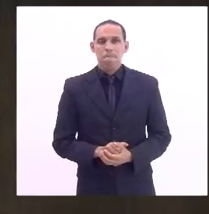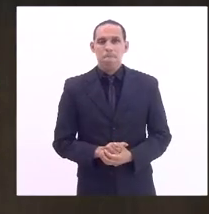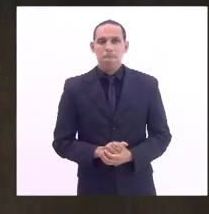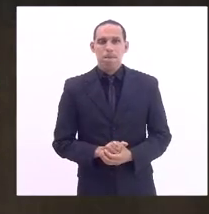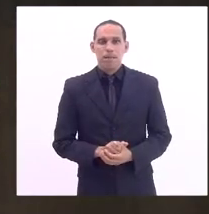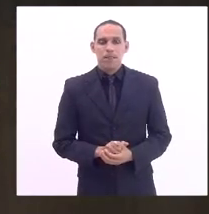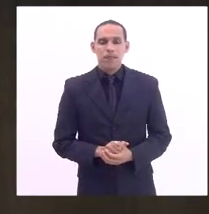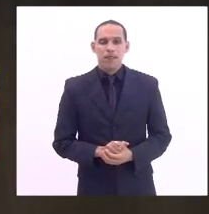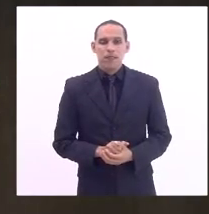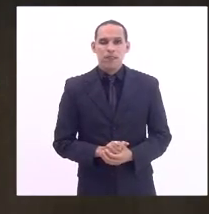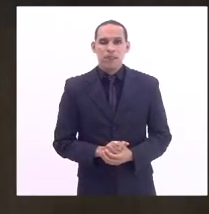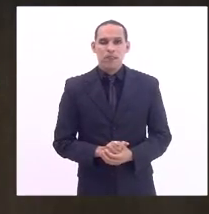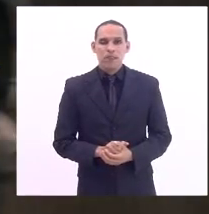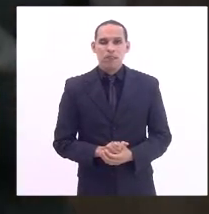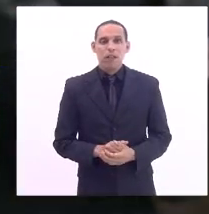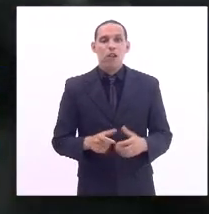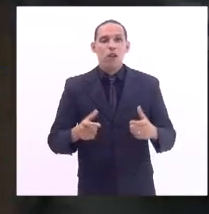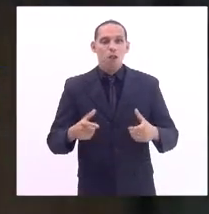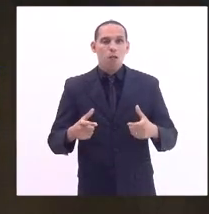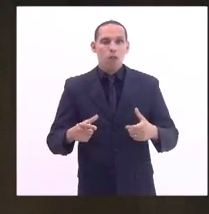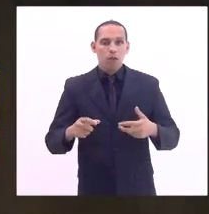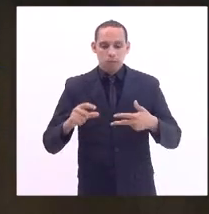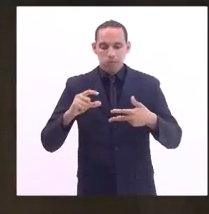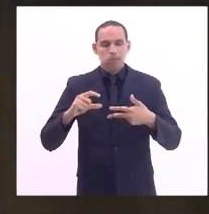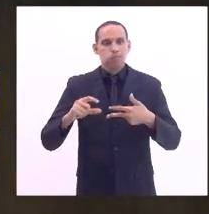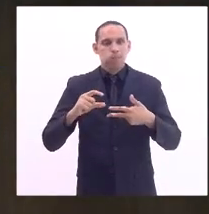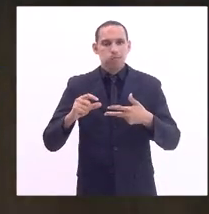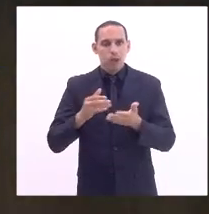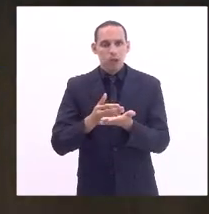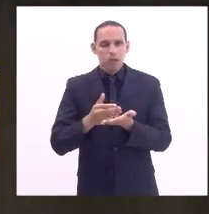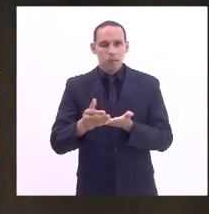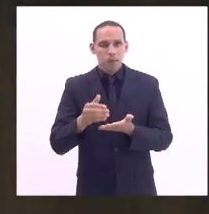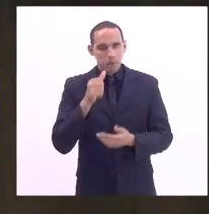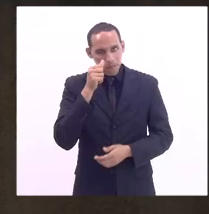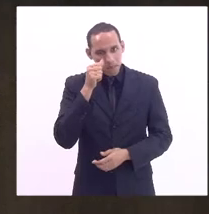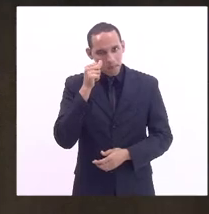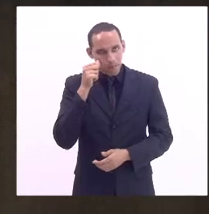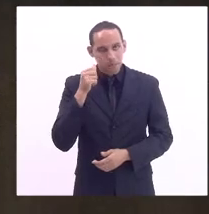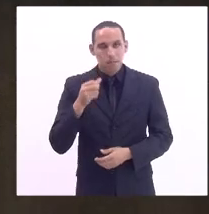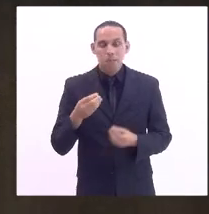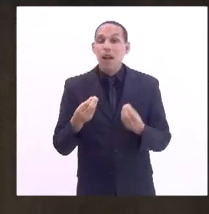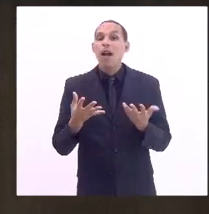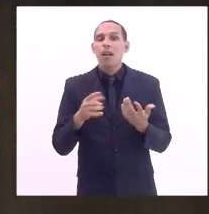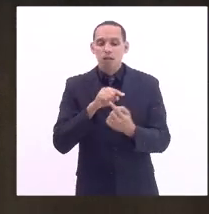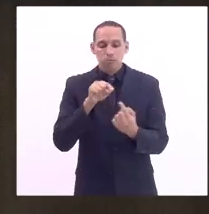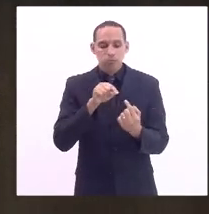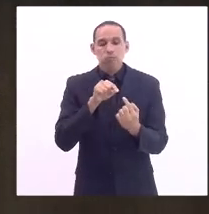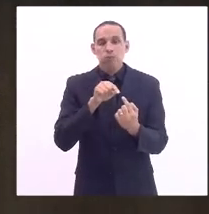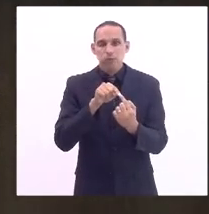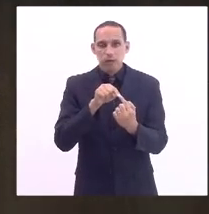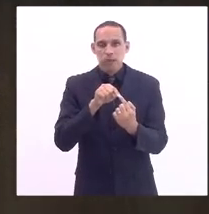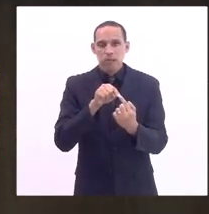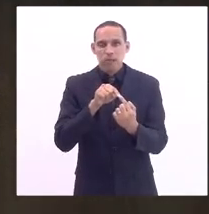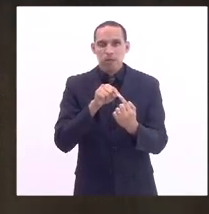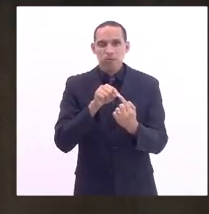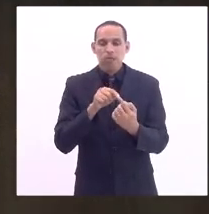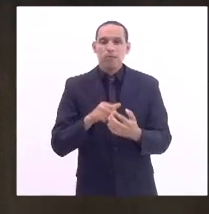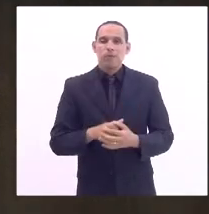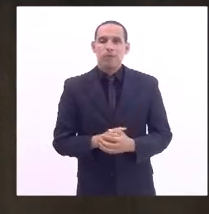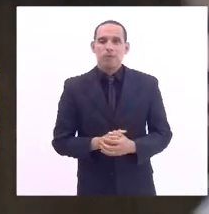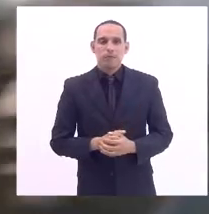nasceu no Poder Executivo. E ele visa que os